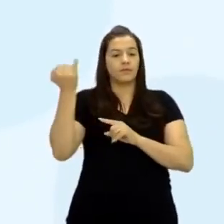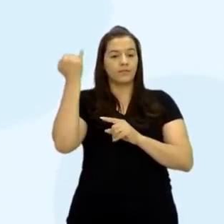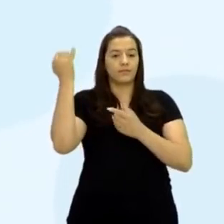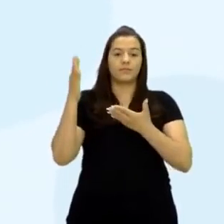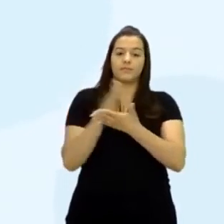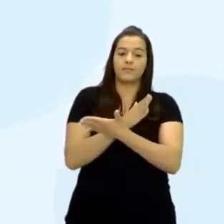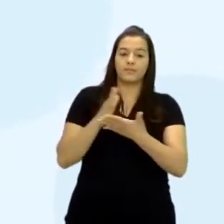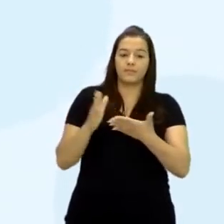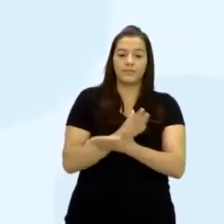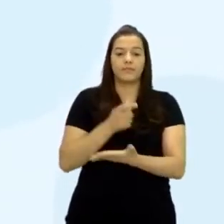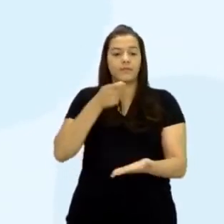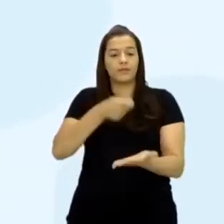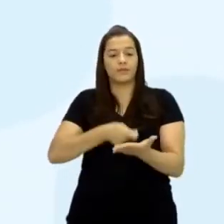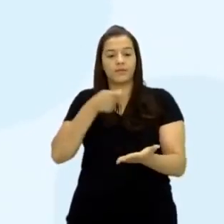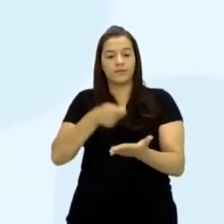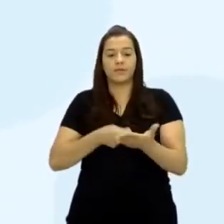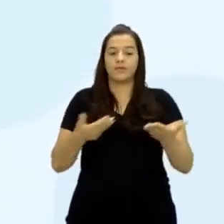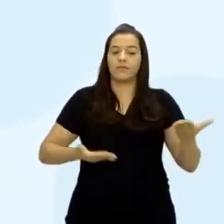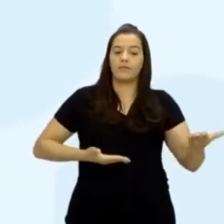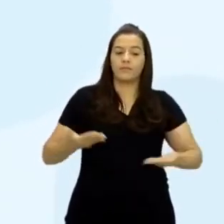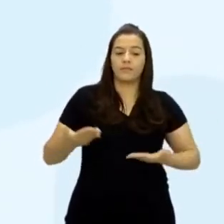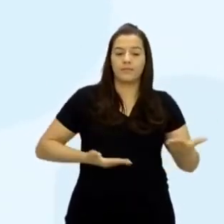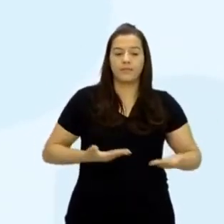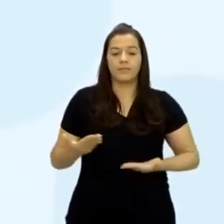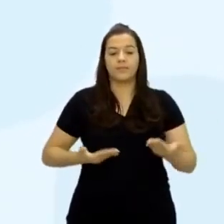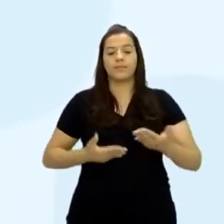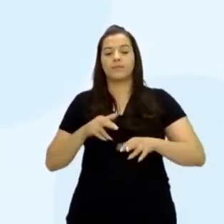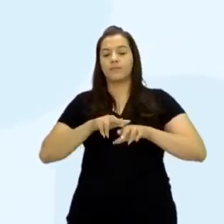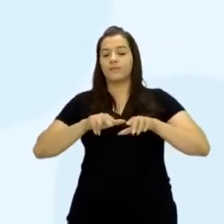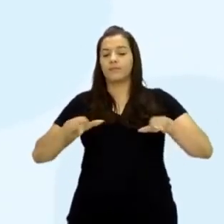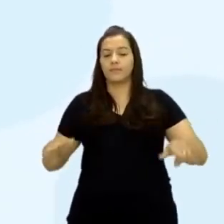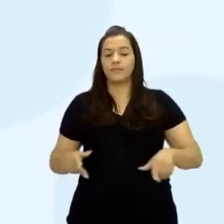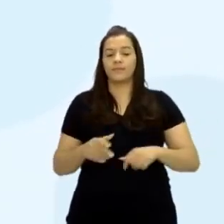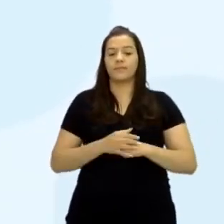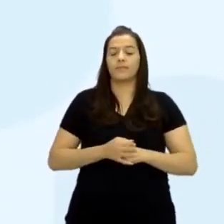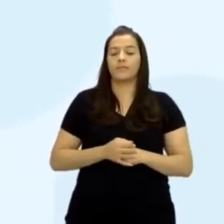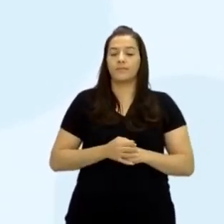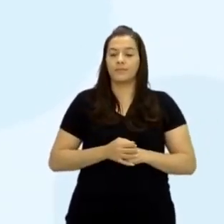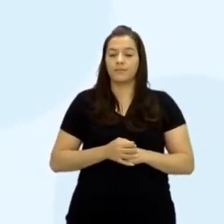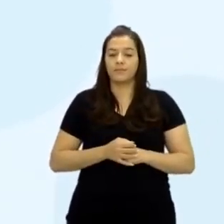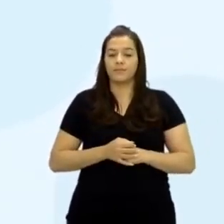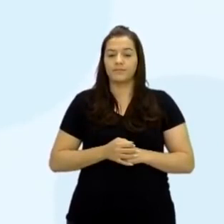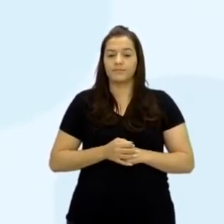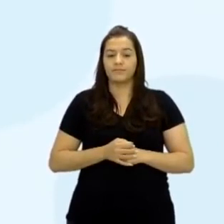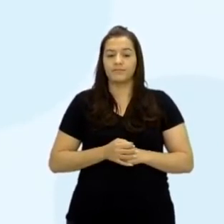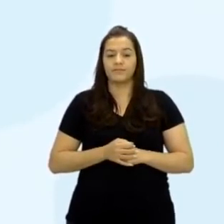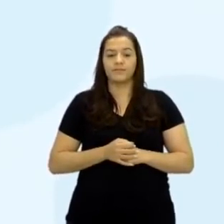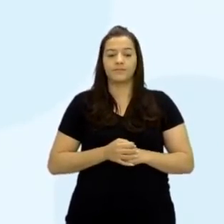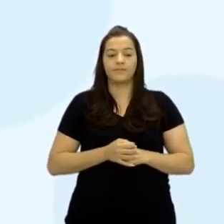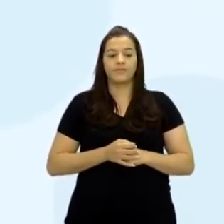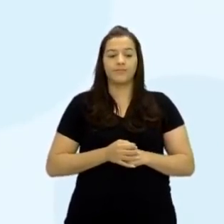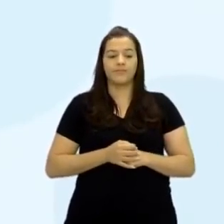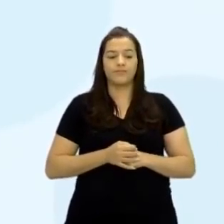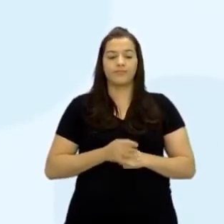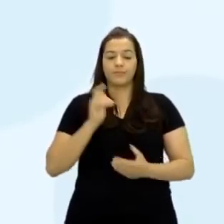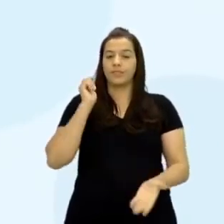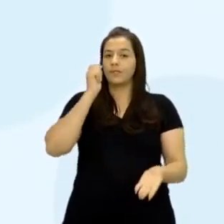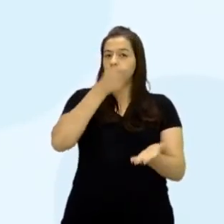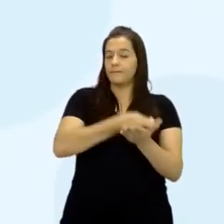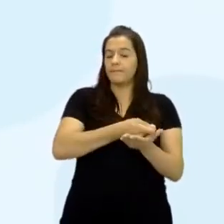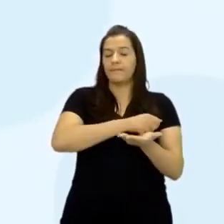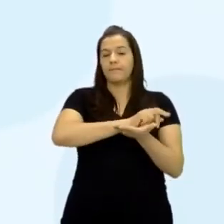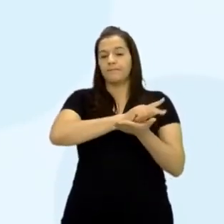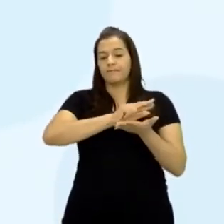importantes. Obrigações dos servos, talha, banalidades, covéia e mão morta. Os servos, eles pagavam várias